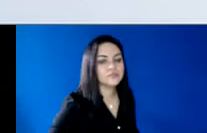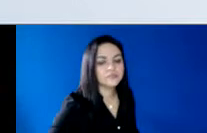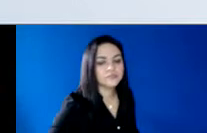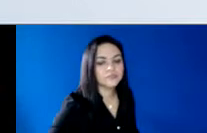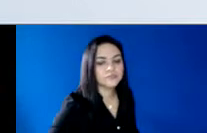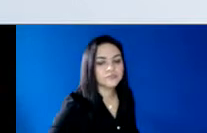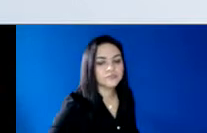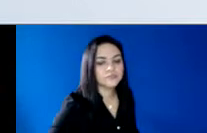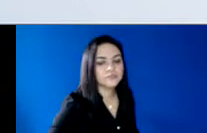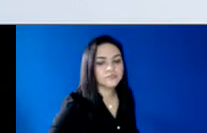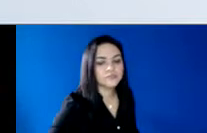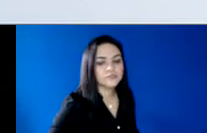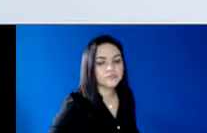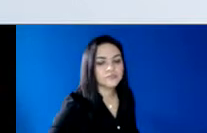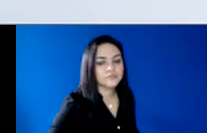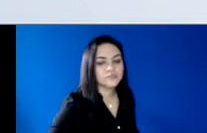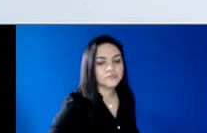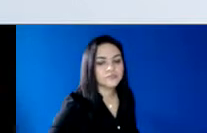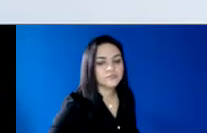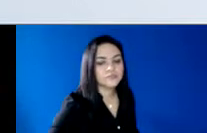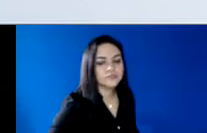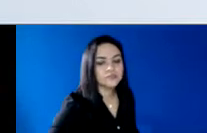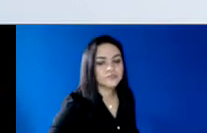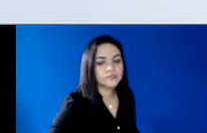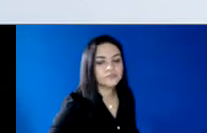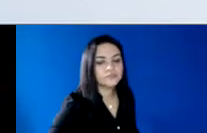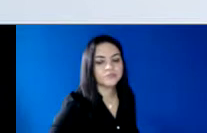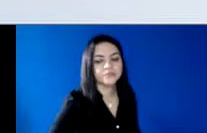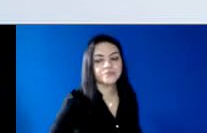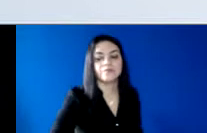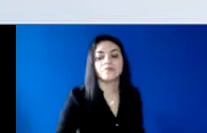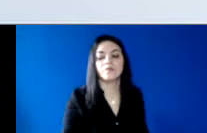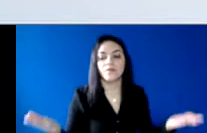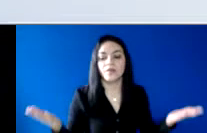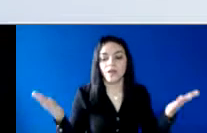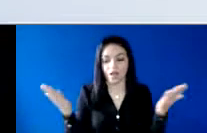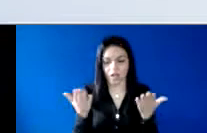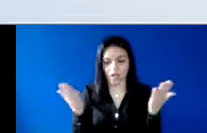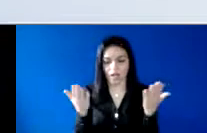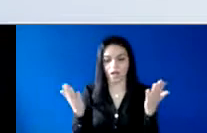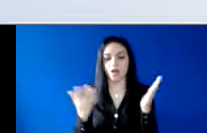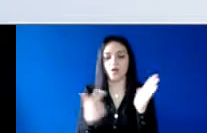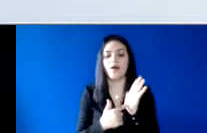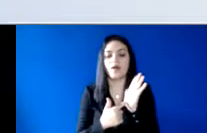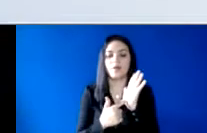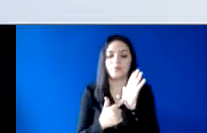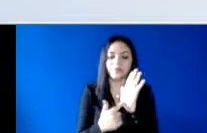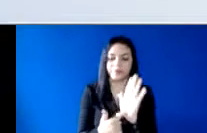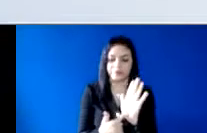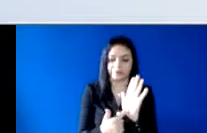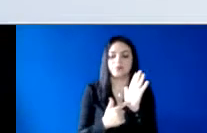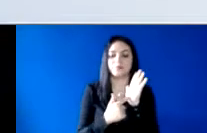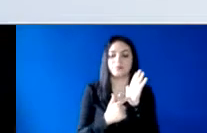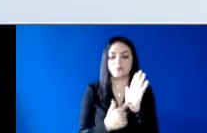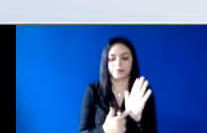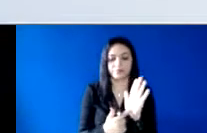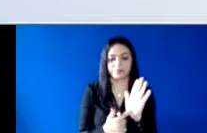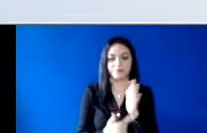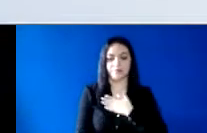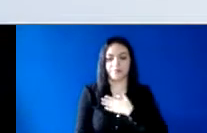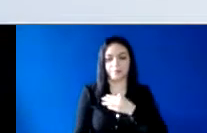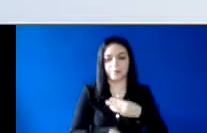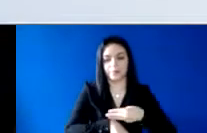Ana? Acho que agora vai aparecer. Apareceu, sim. Apareceu? Bem, então vamos lá. Apareceu, meu